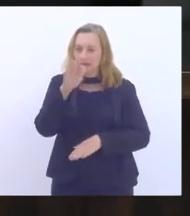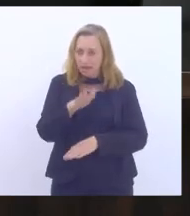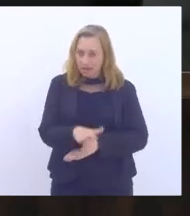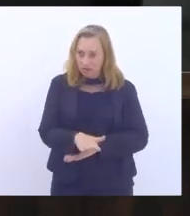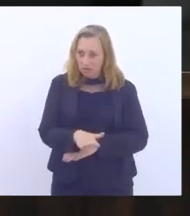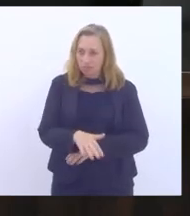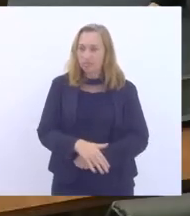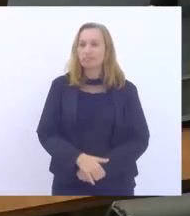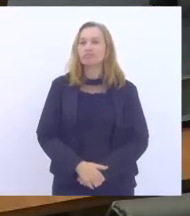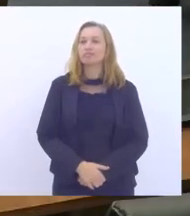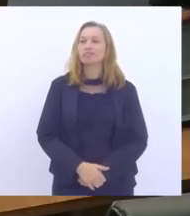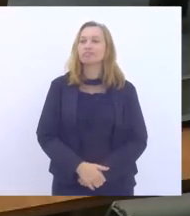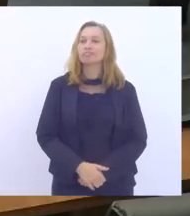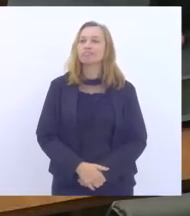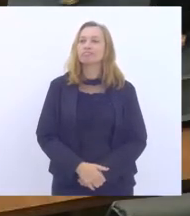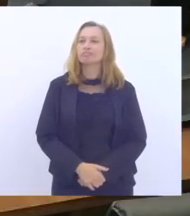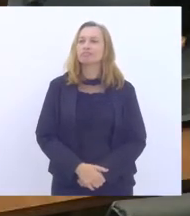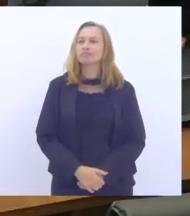boa tarde